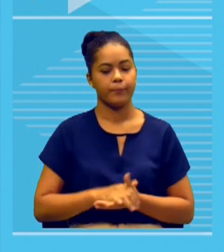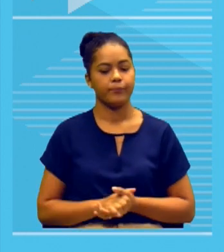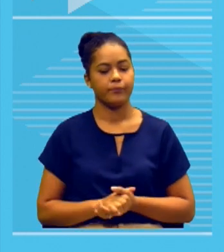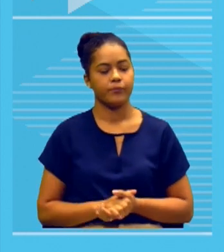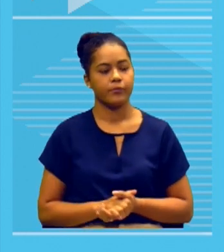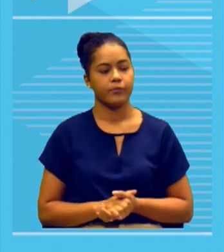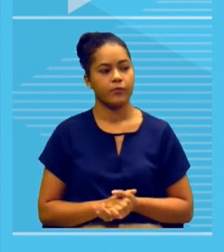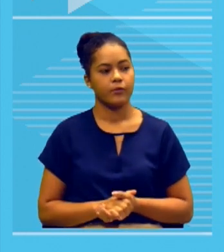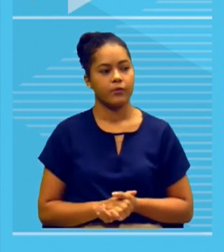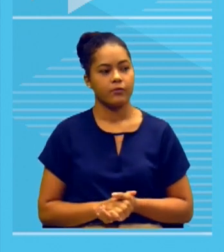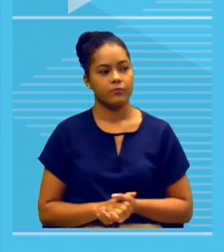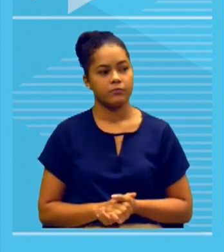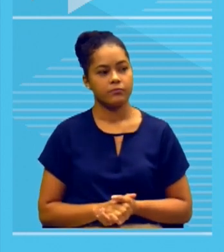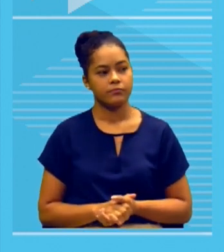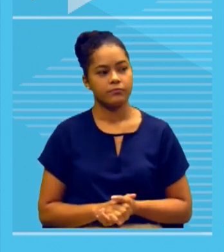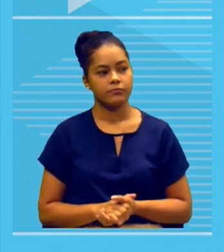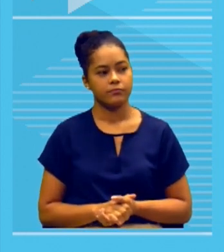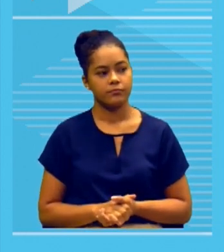é